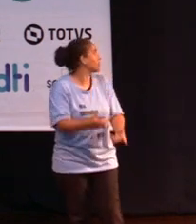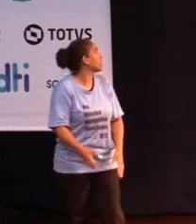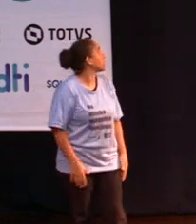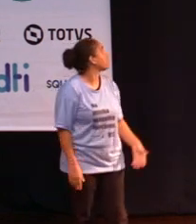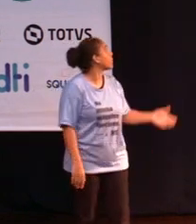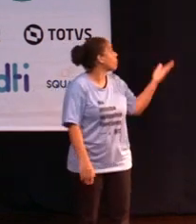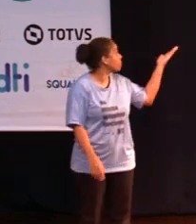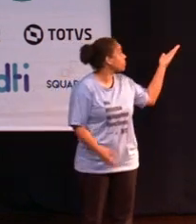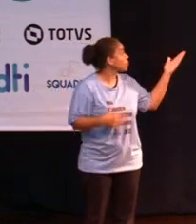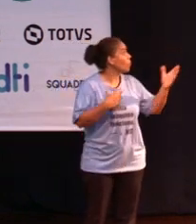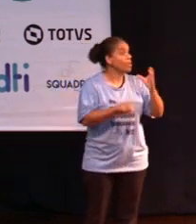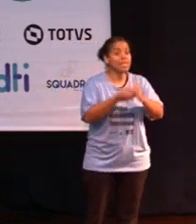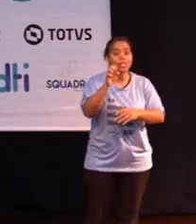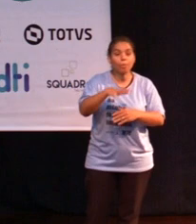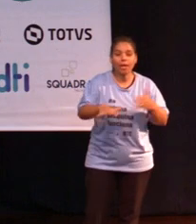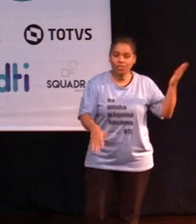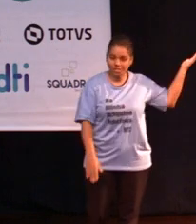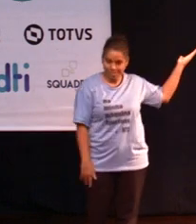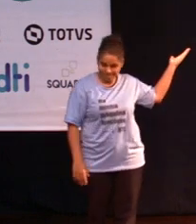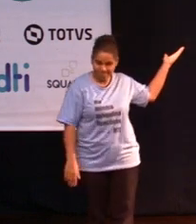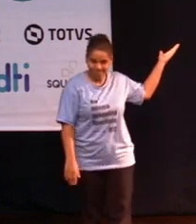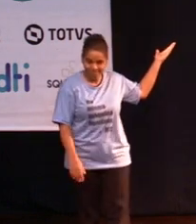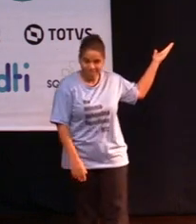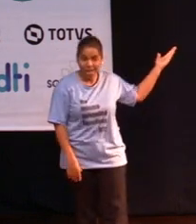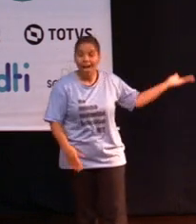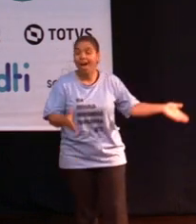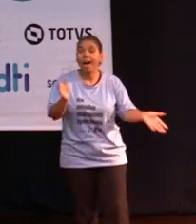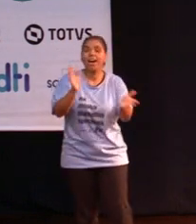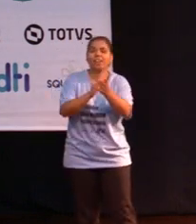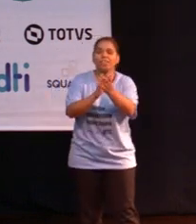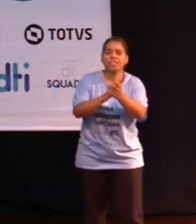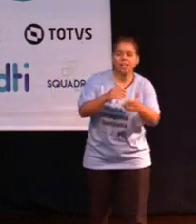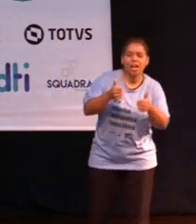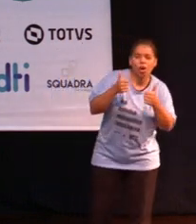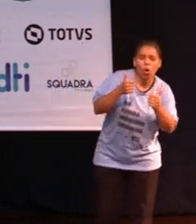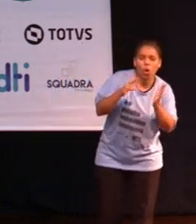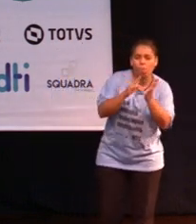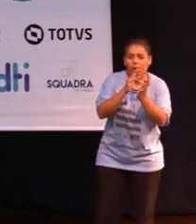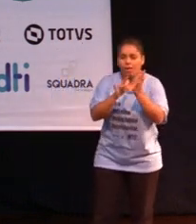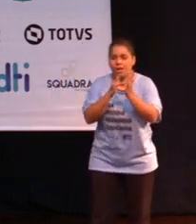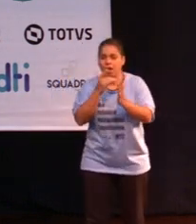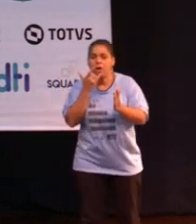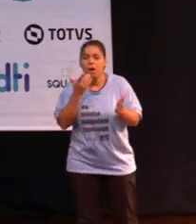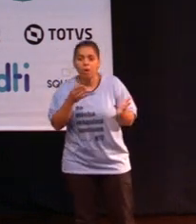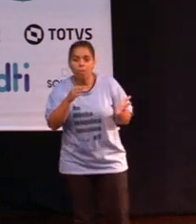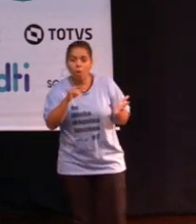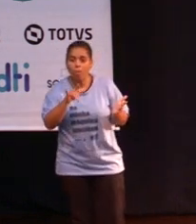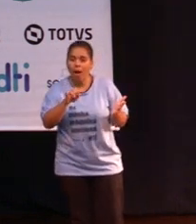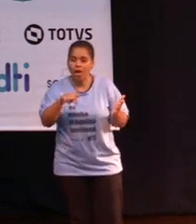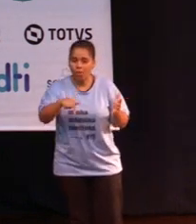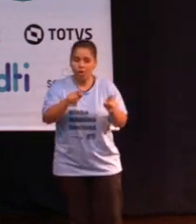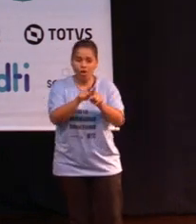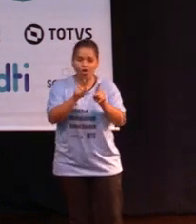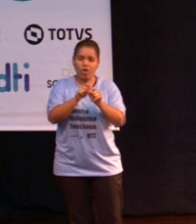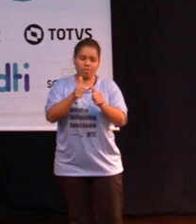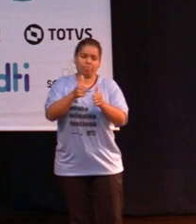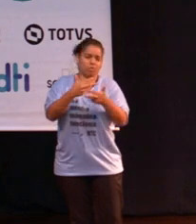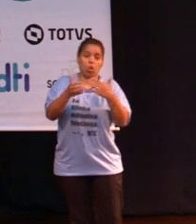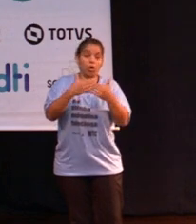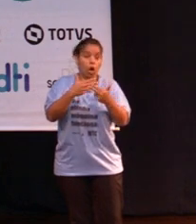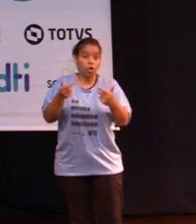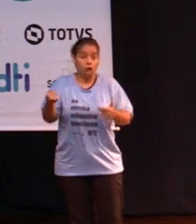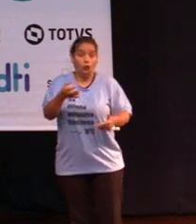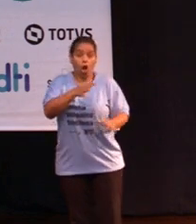normalmente é assim né o negócio vai lá e falou para mobile agora blog chen sei lá qualquer coisa nova o